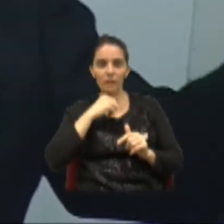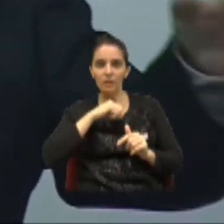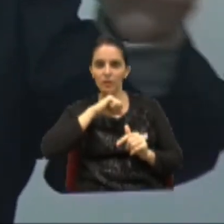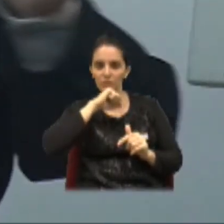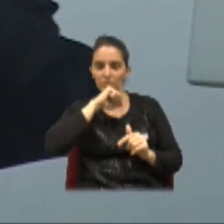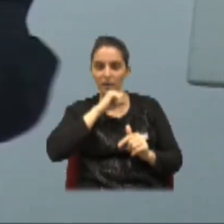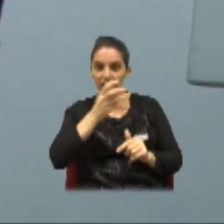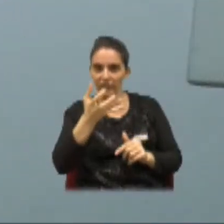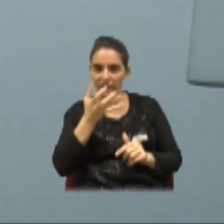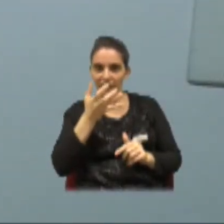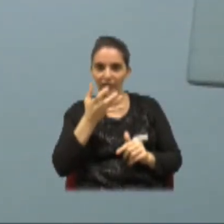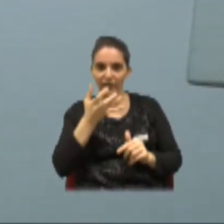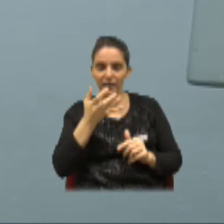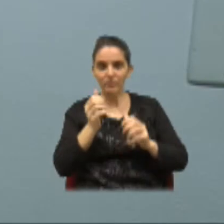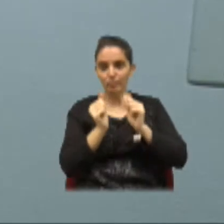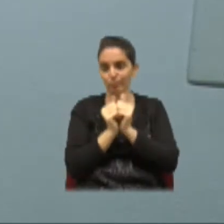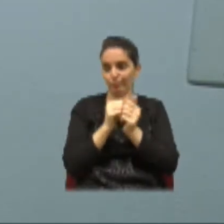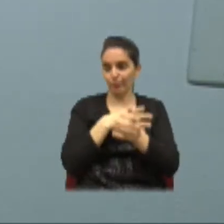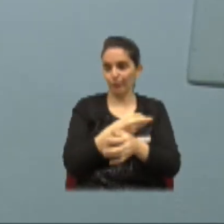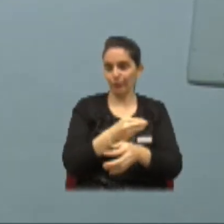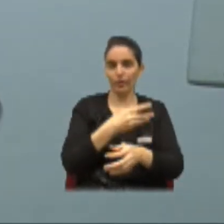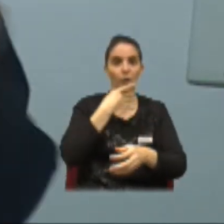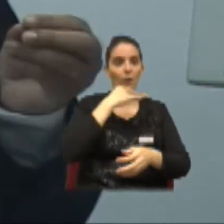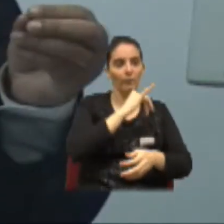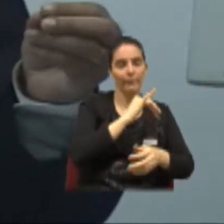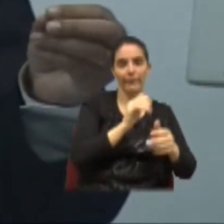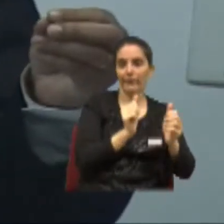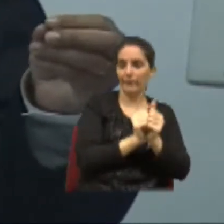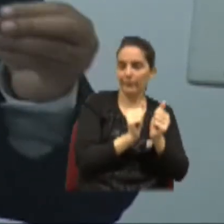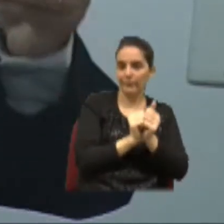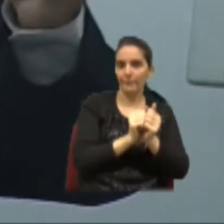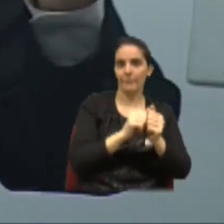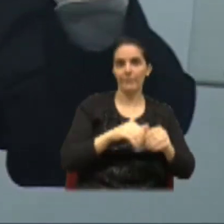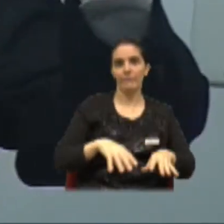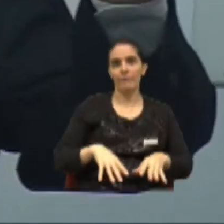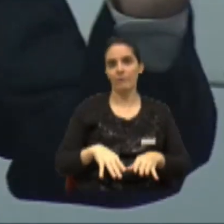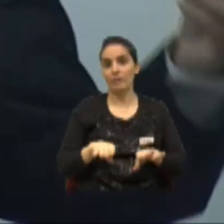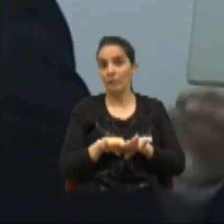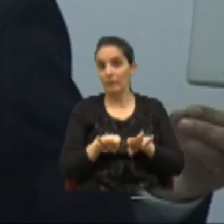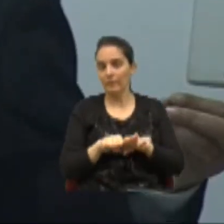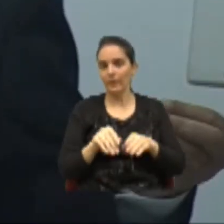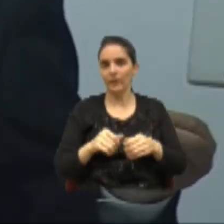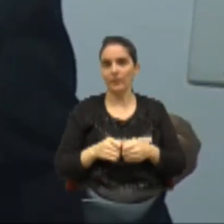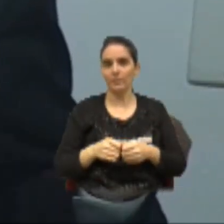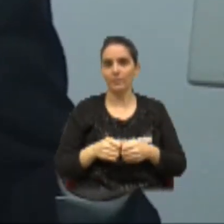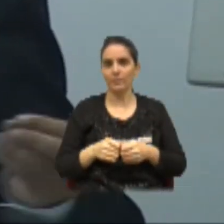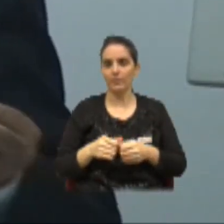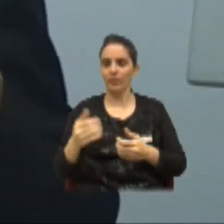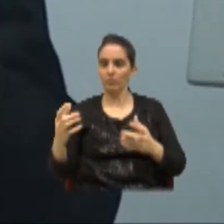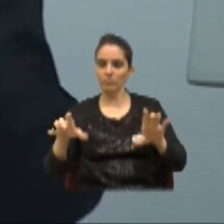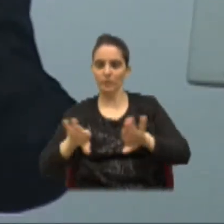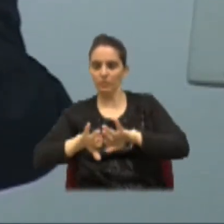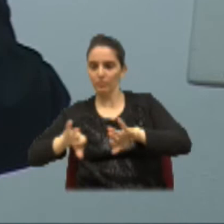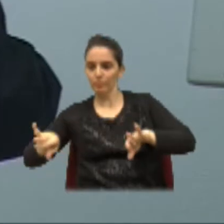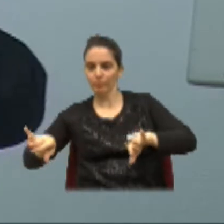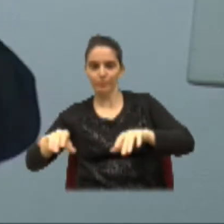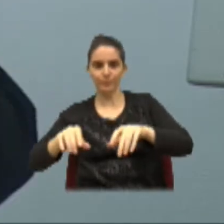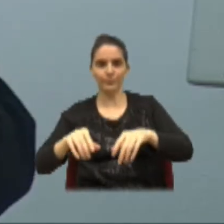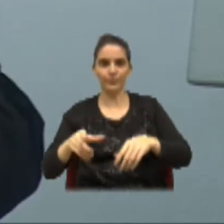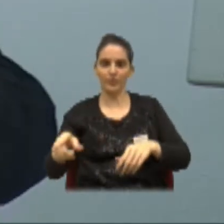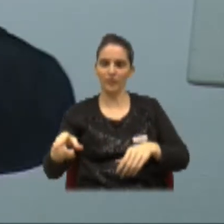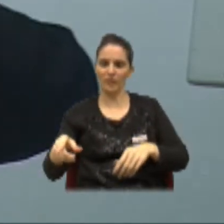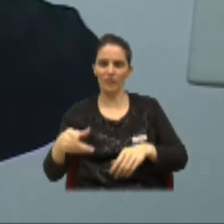filho, a mãe também quer, então um começa a puxar a sardinha, outro começa a